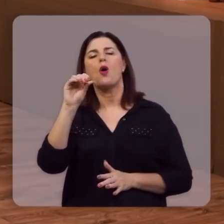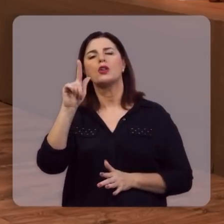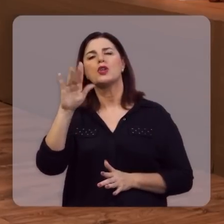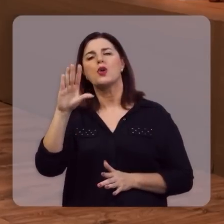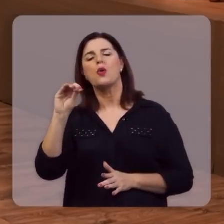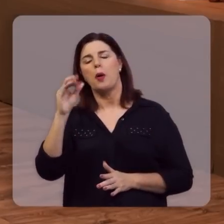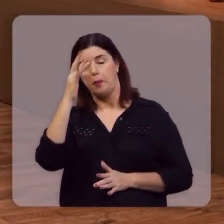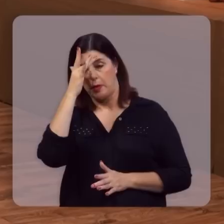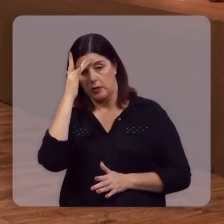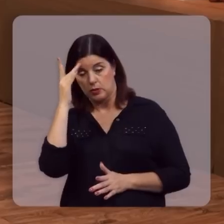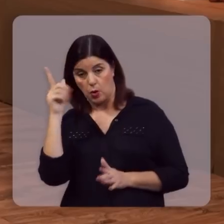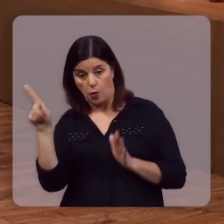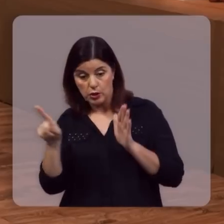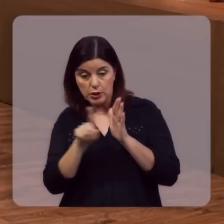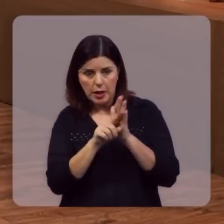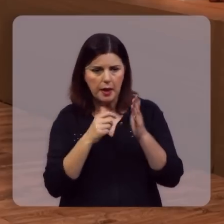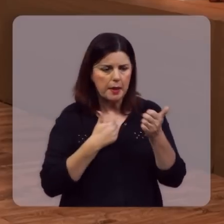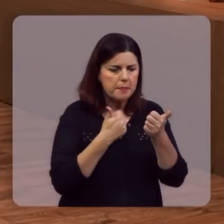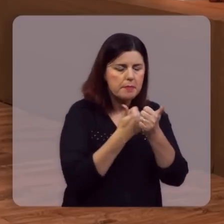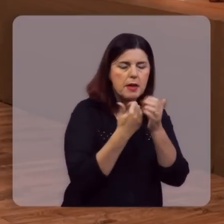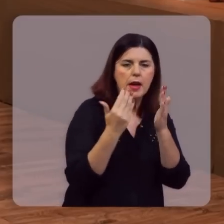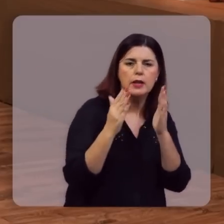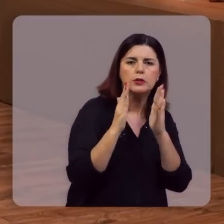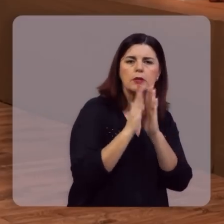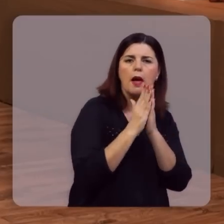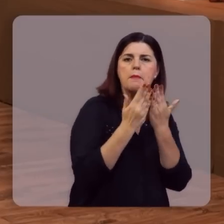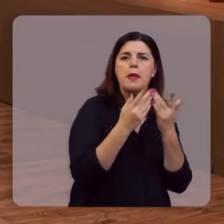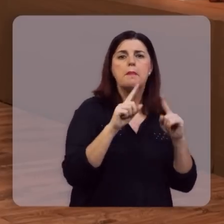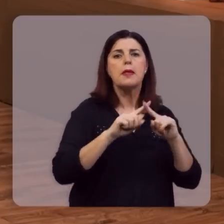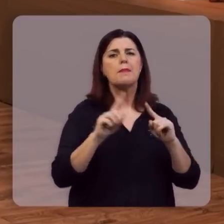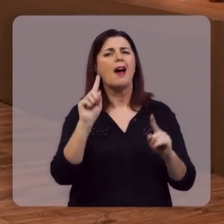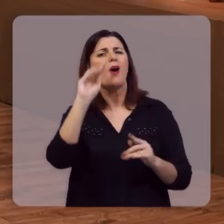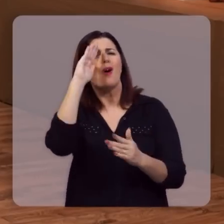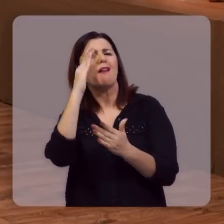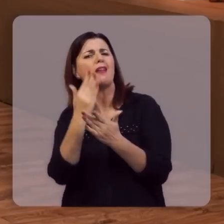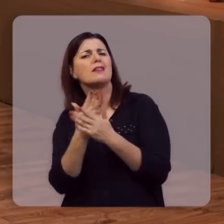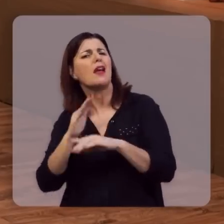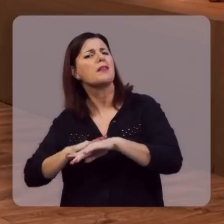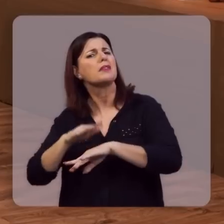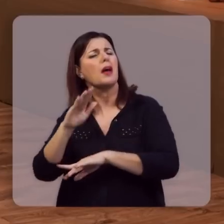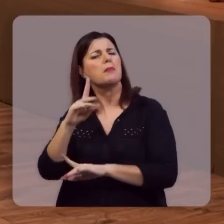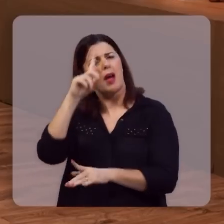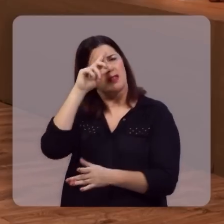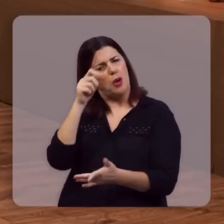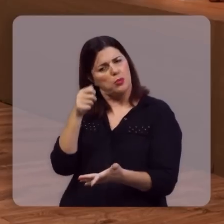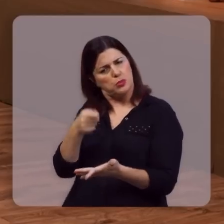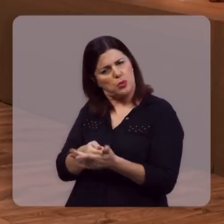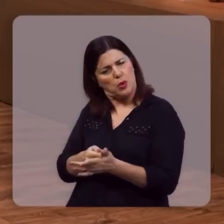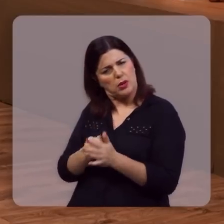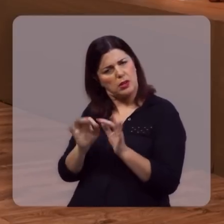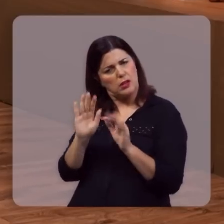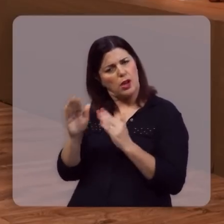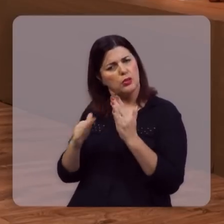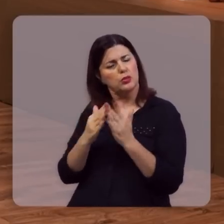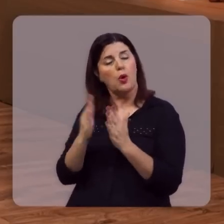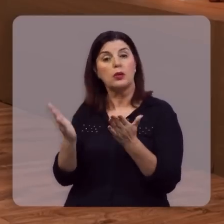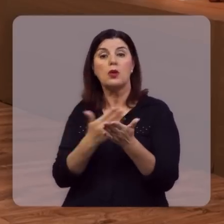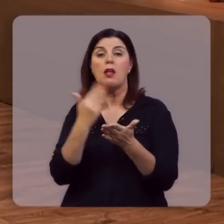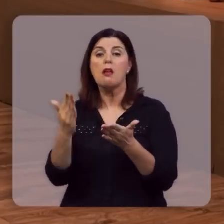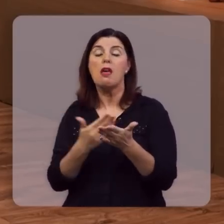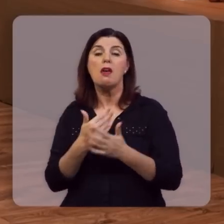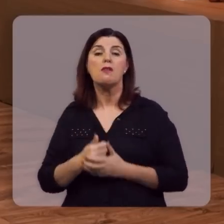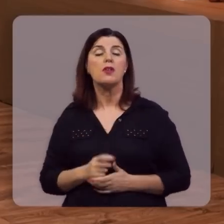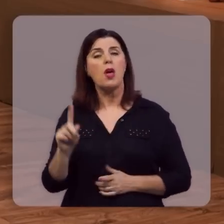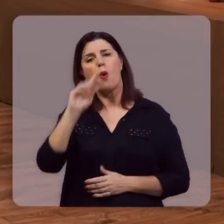Quando as pessoas se aproximam da Bíblia, mas não creem mais na autoridade absoluta deste